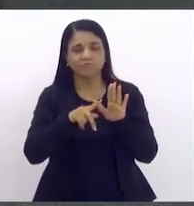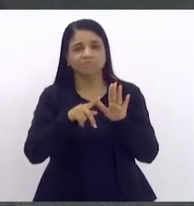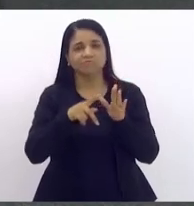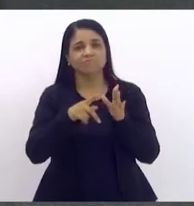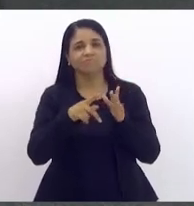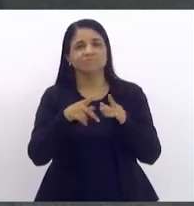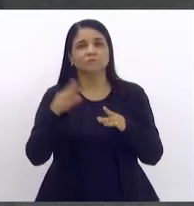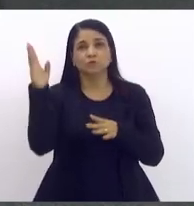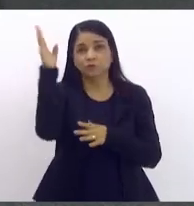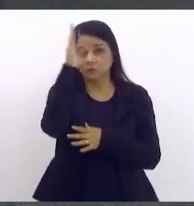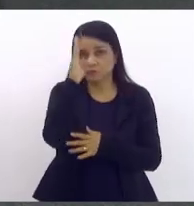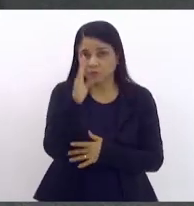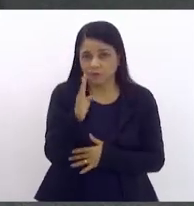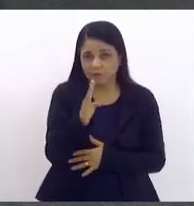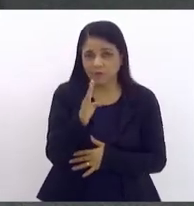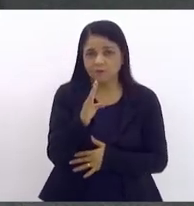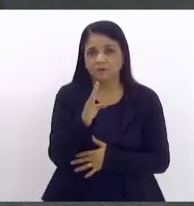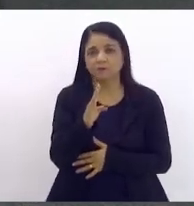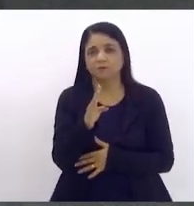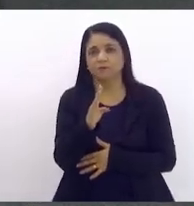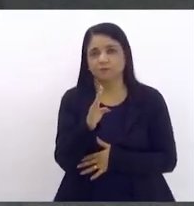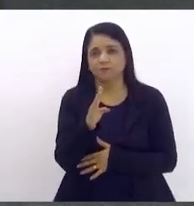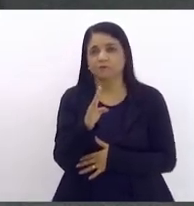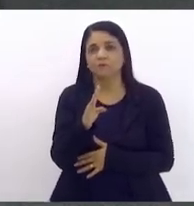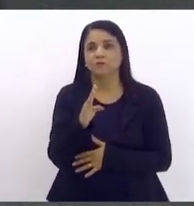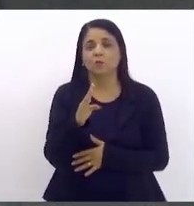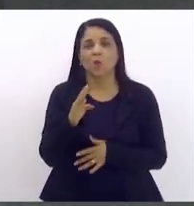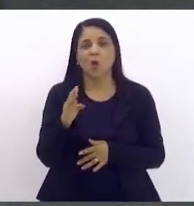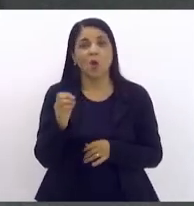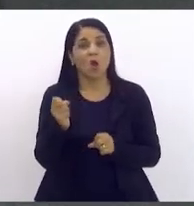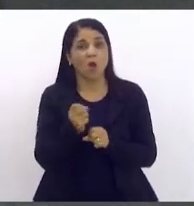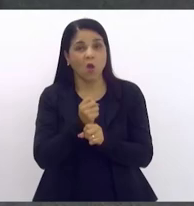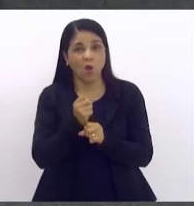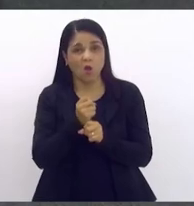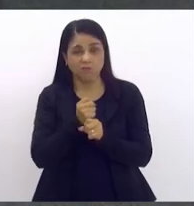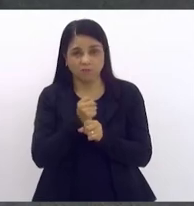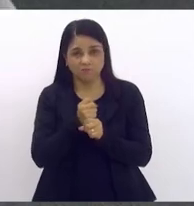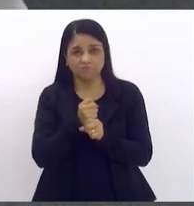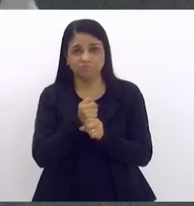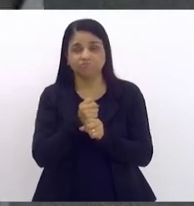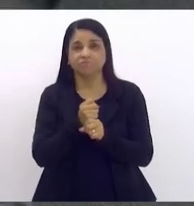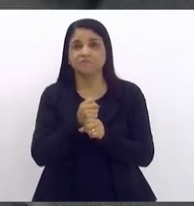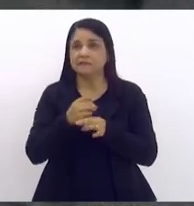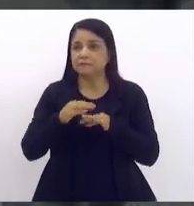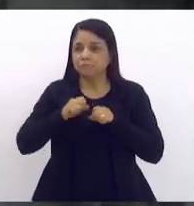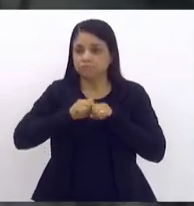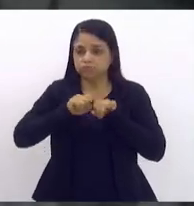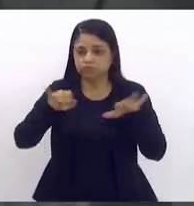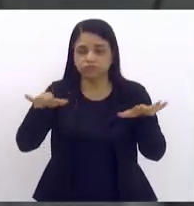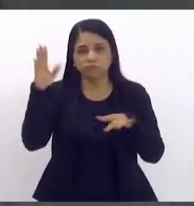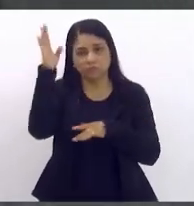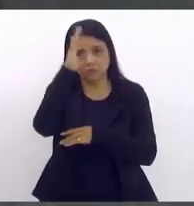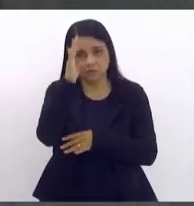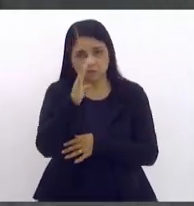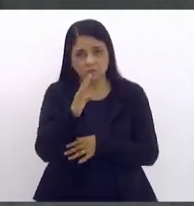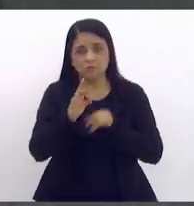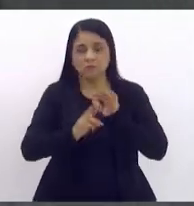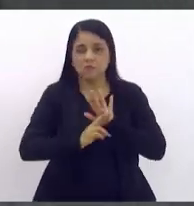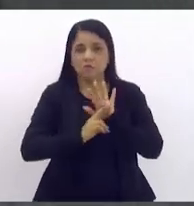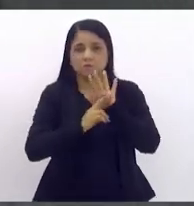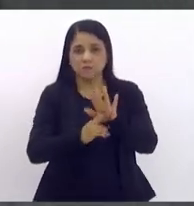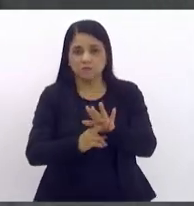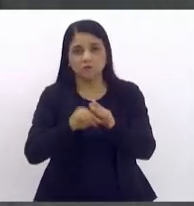do Brasil e que tem a sua obra espalhada por todo o país e também com